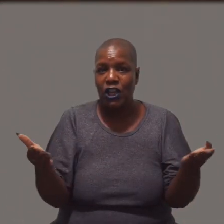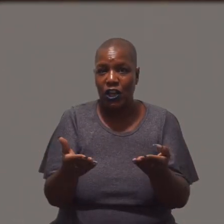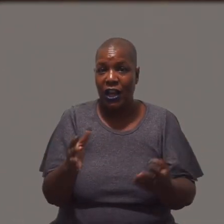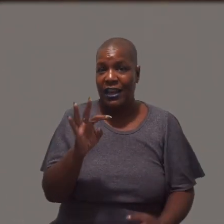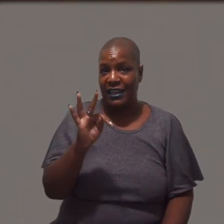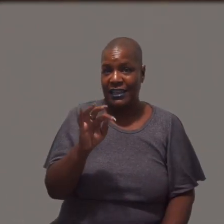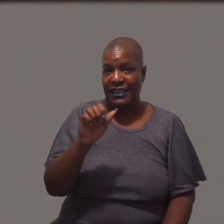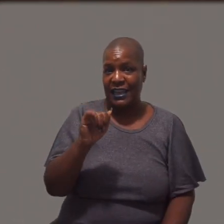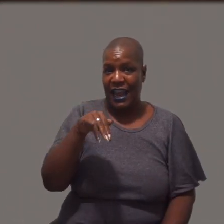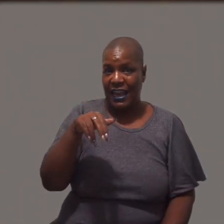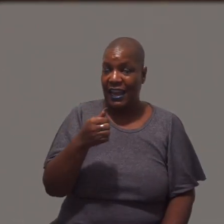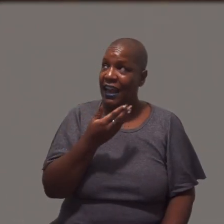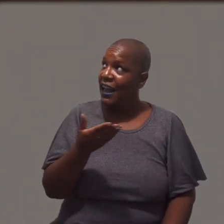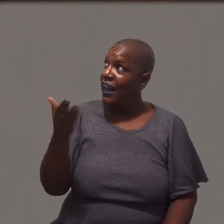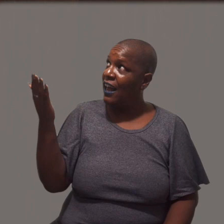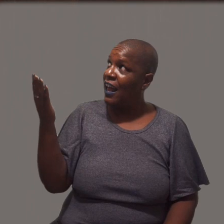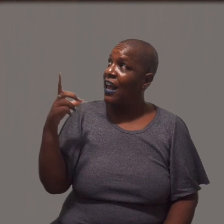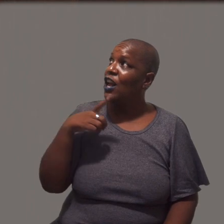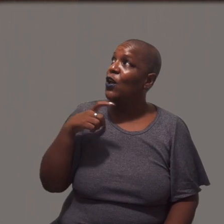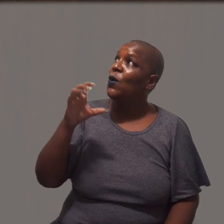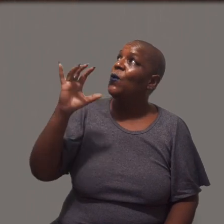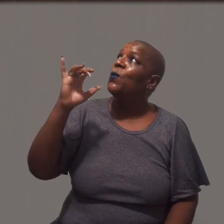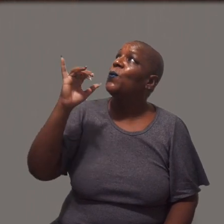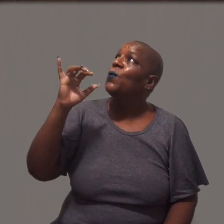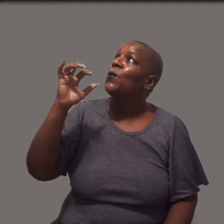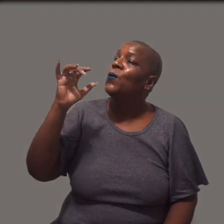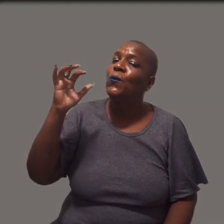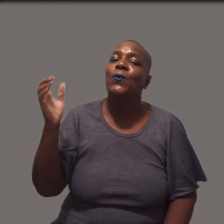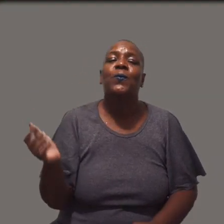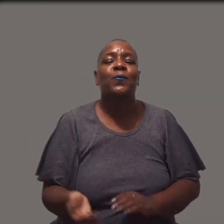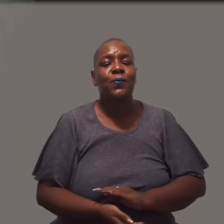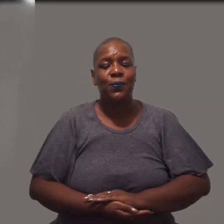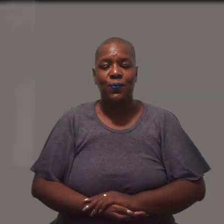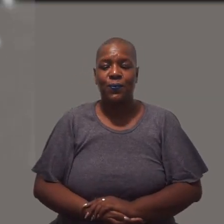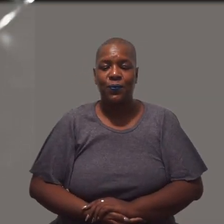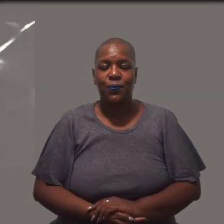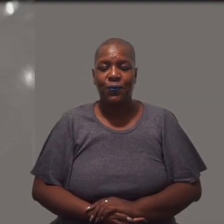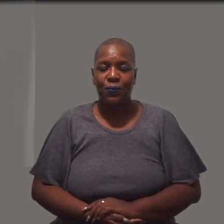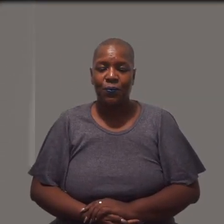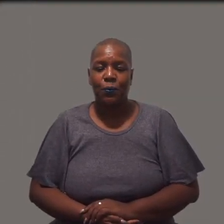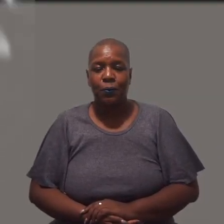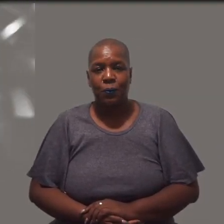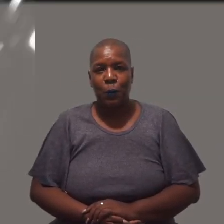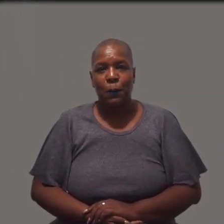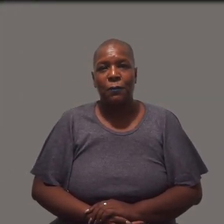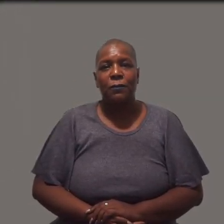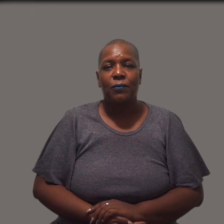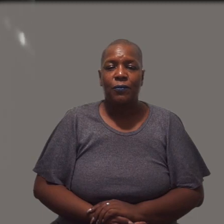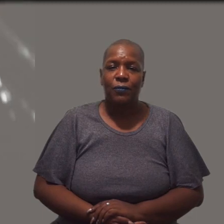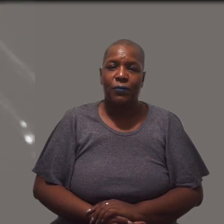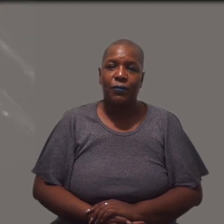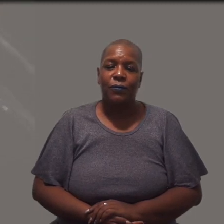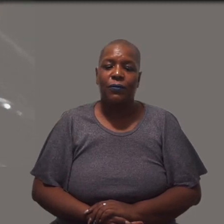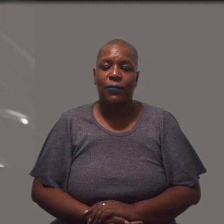conheceremos Tainá Nóbrega e o seu instrumento, o trompete. Tainá Nóbrega tocando trompete. Ela tem cabelo cacheado amarrado no